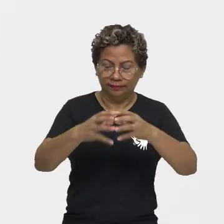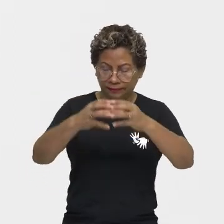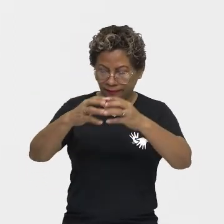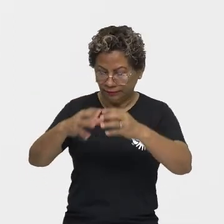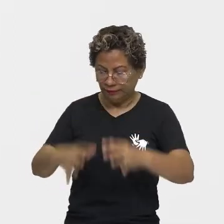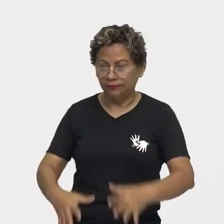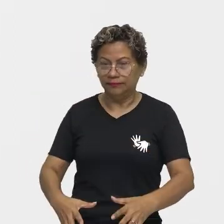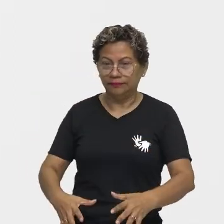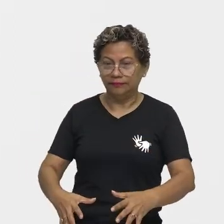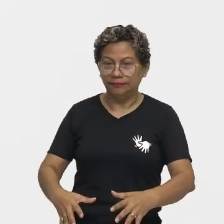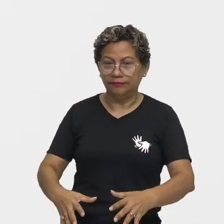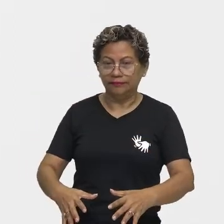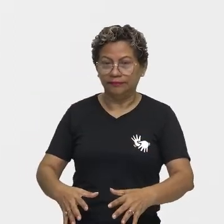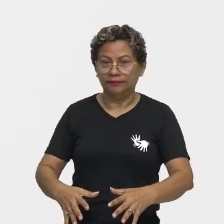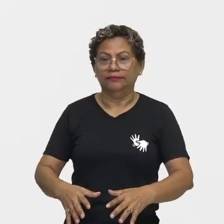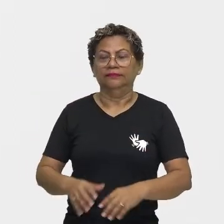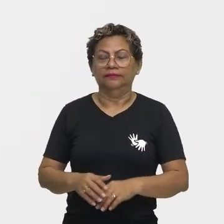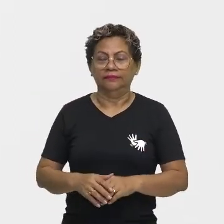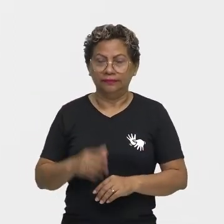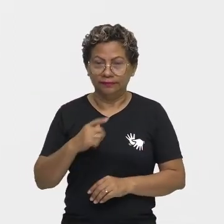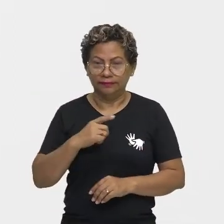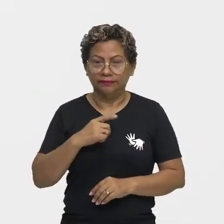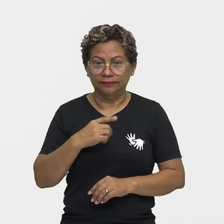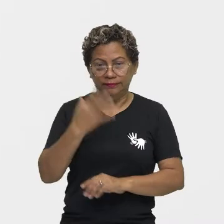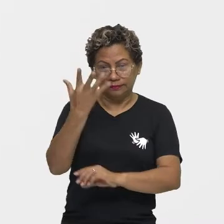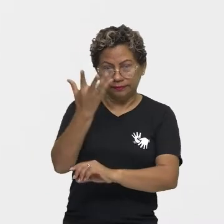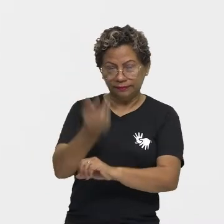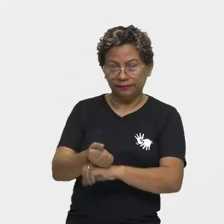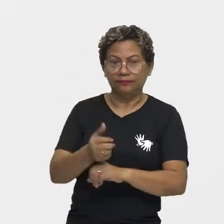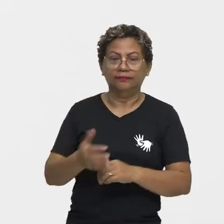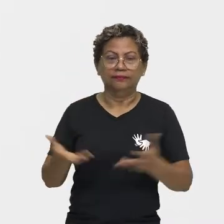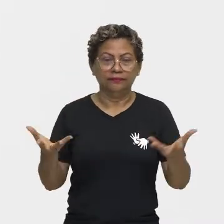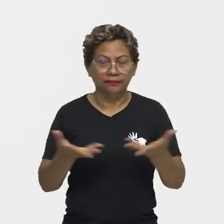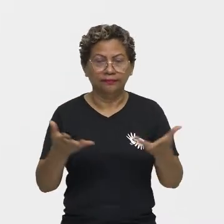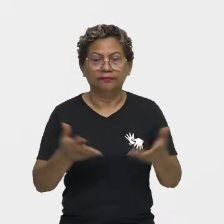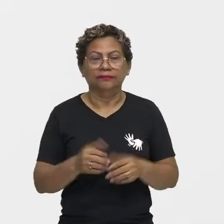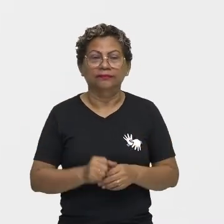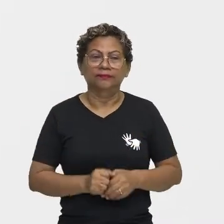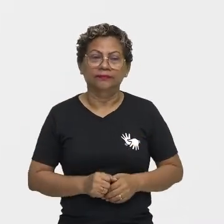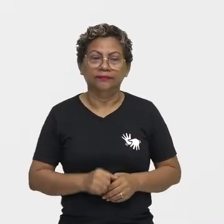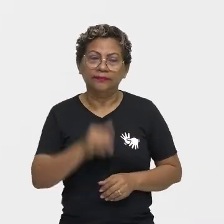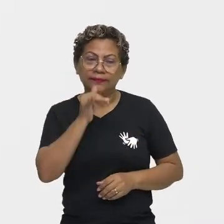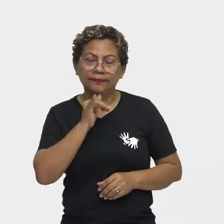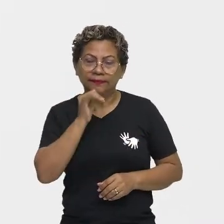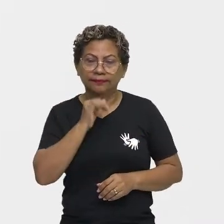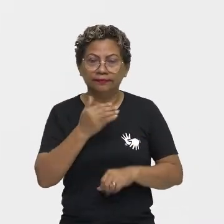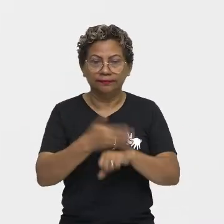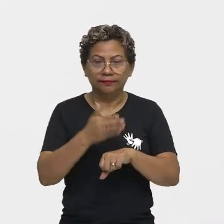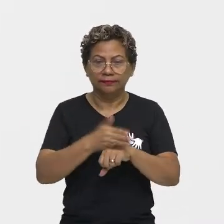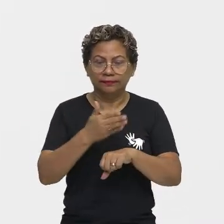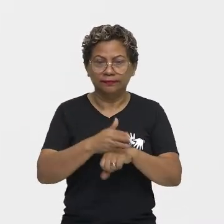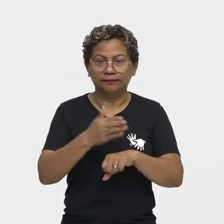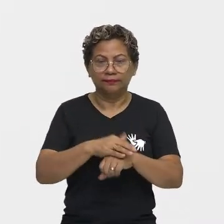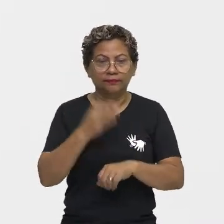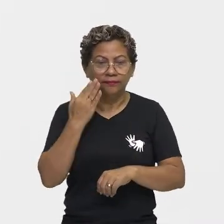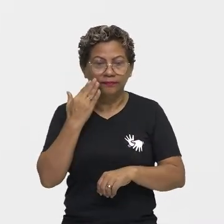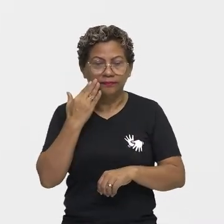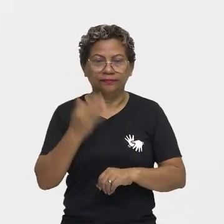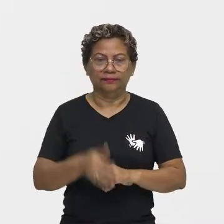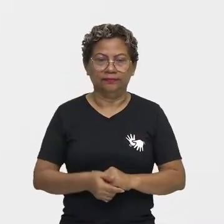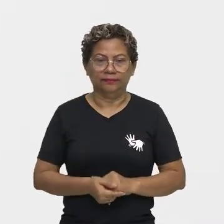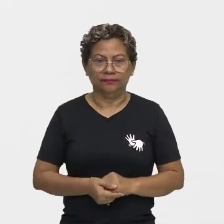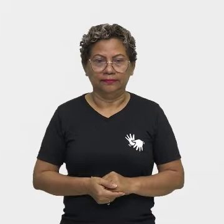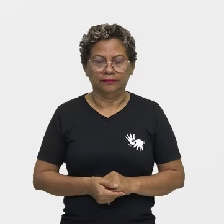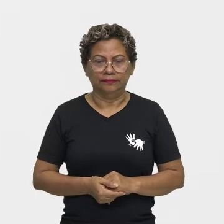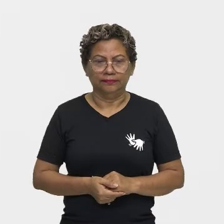cinética. Vamos aqui ver um exemplo de como calcular na prática essa energia. Então vamos aqui para o nosso exemplo número 1,